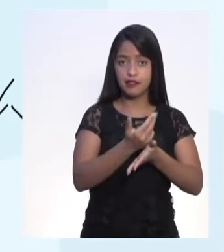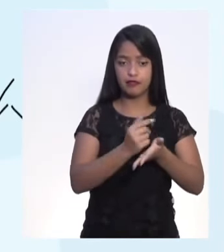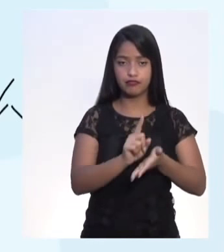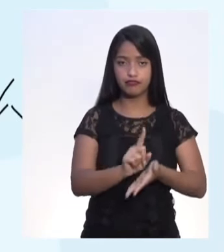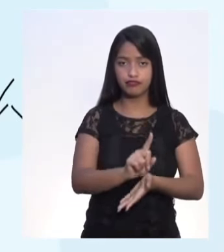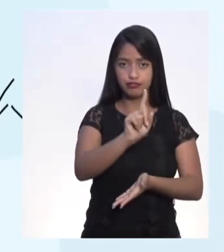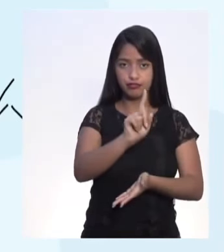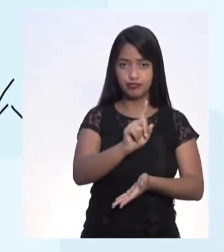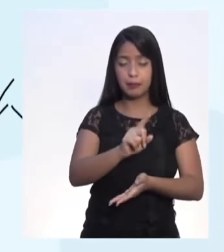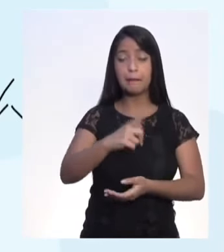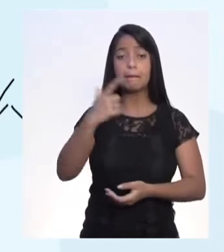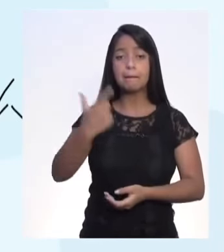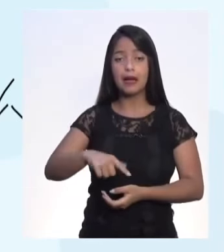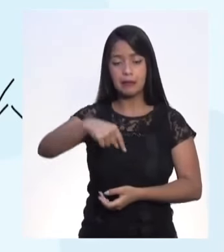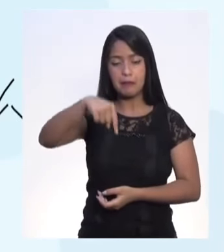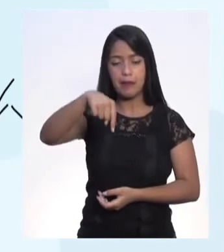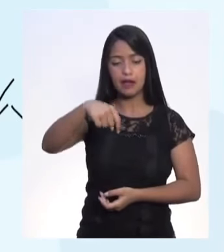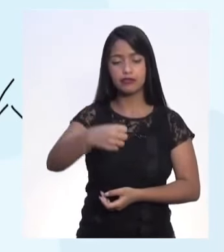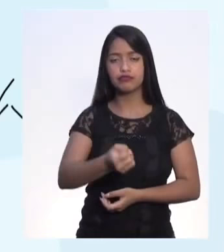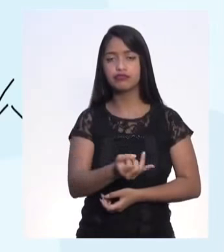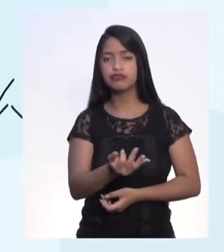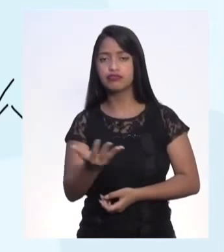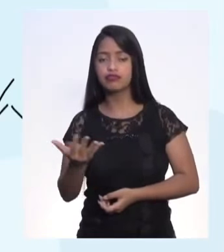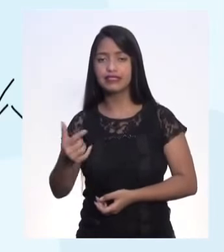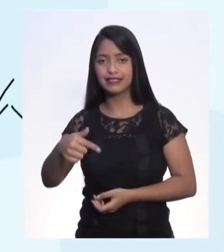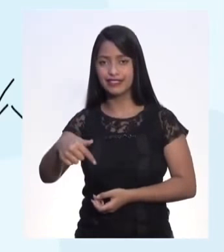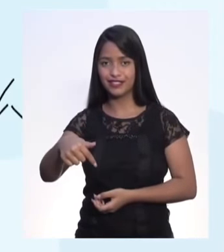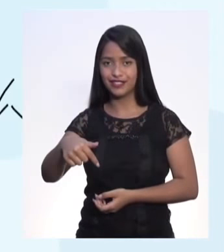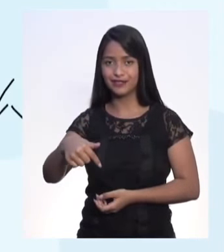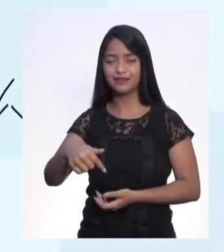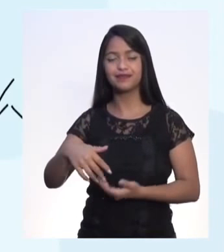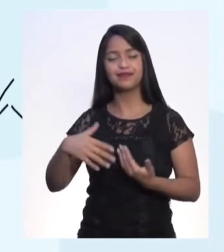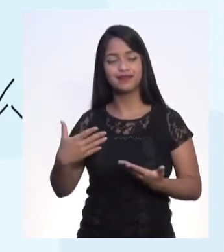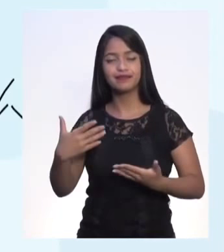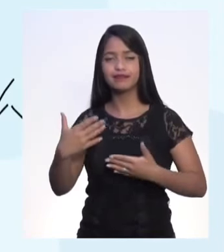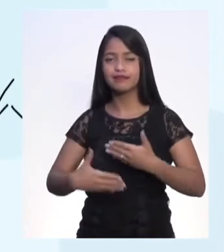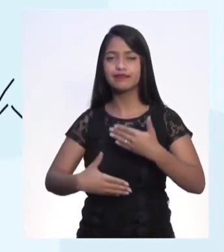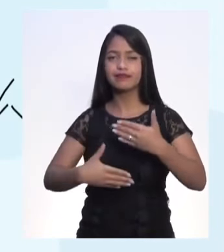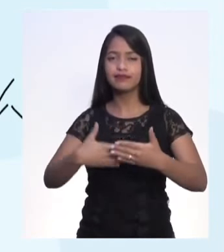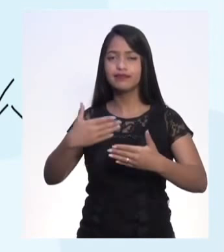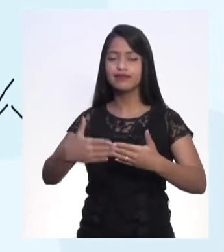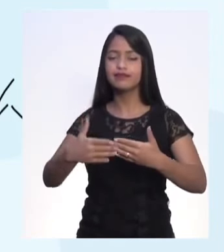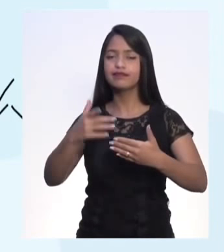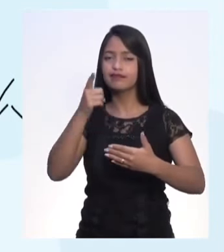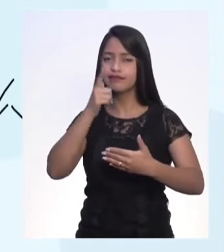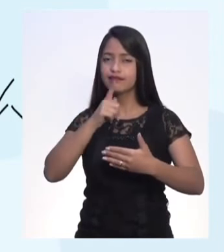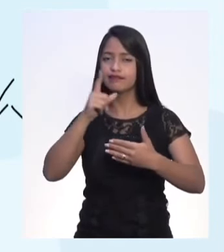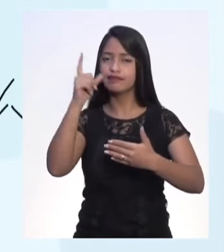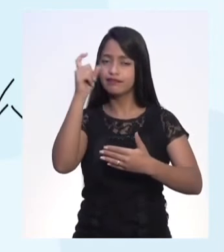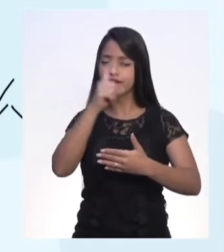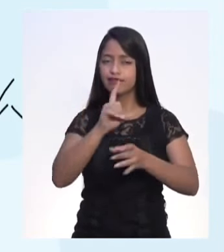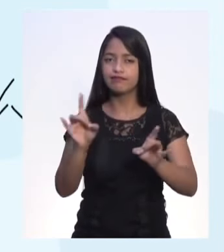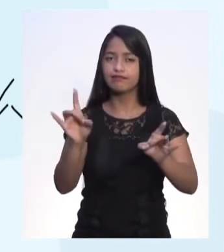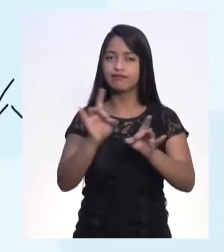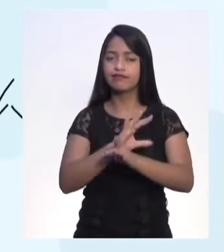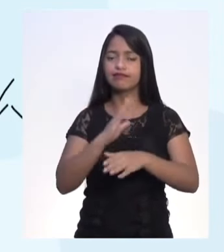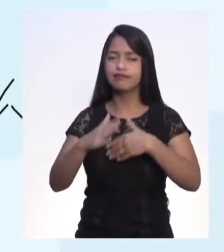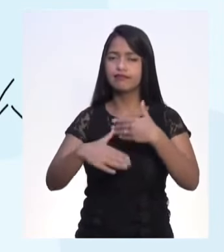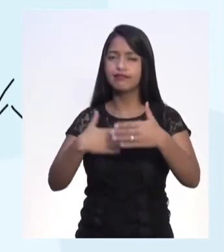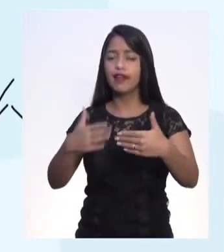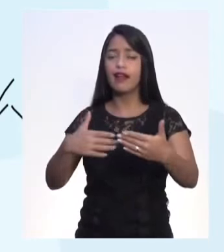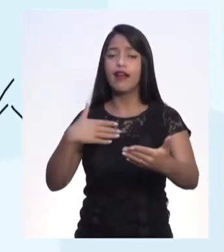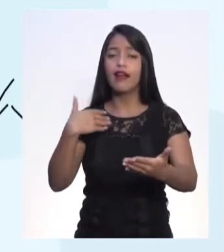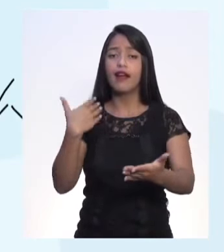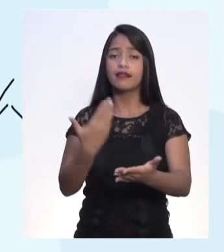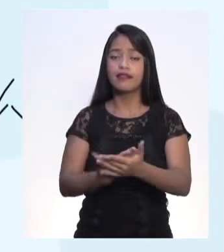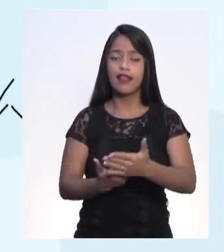mais sete setinhas para para baixo e a partir daí ele vai se tornando o que mais complexo mais completo Até chegar